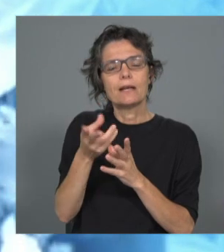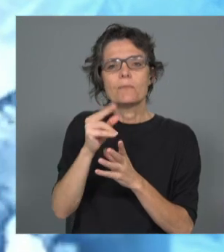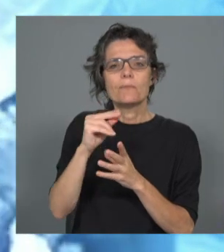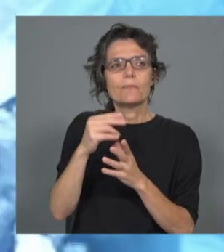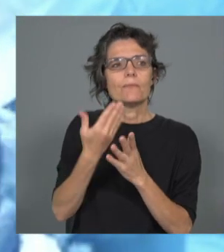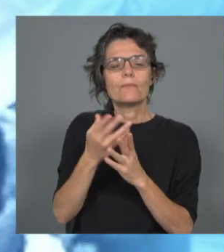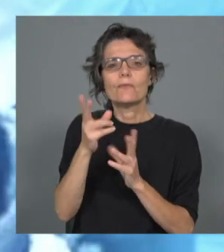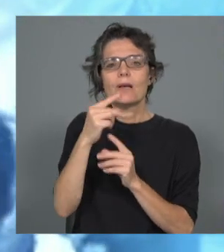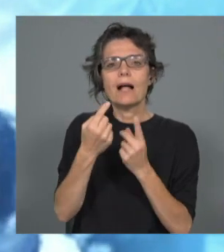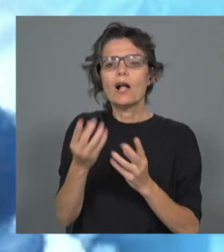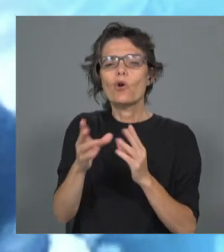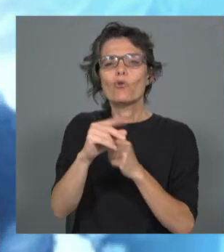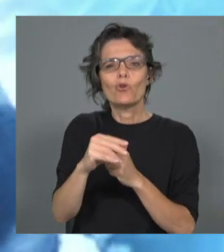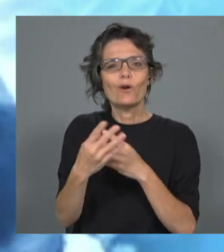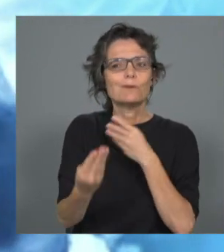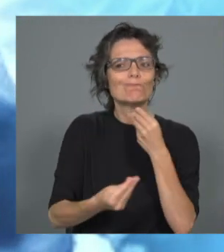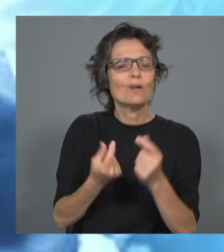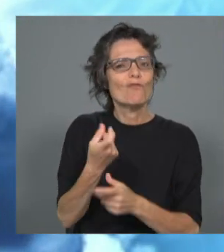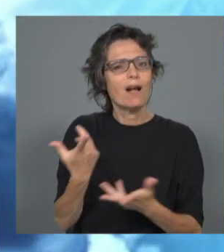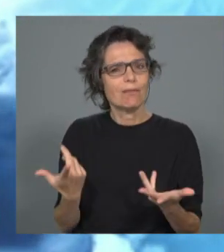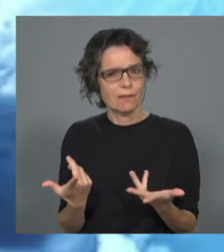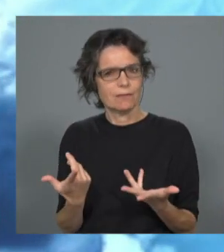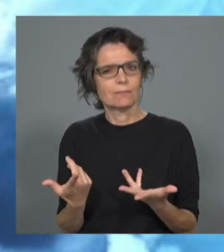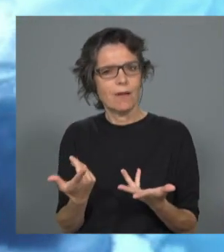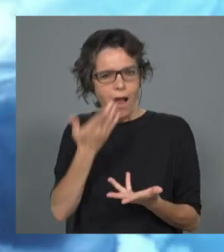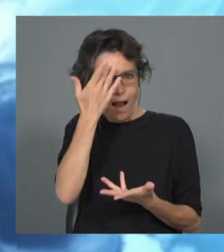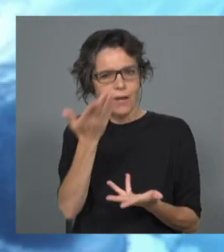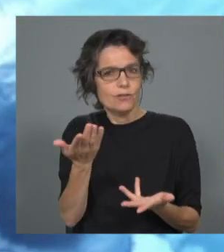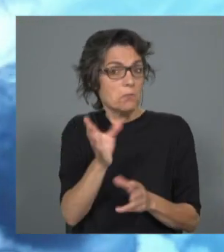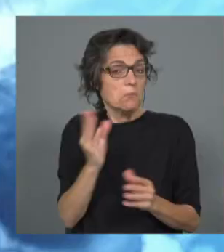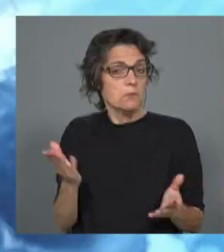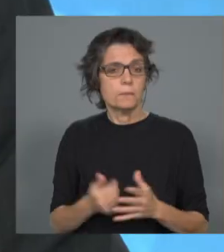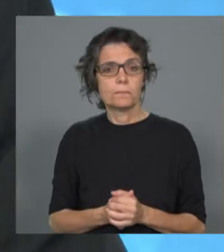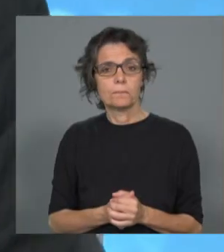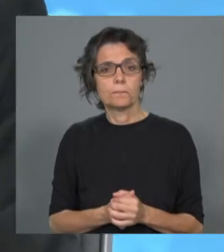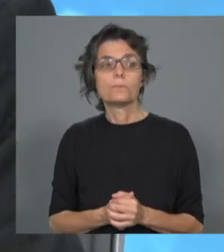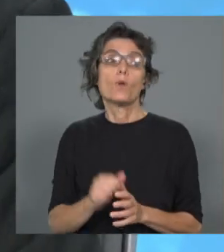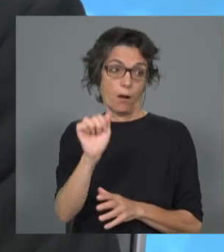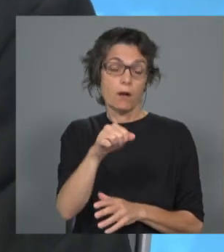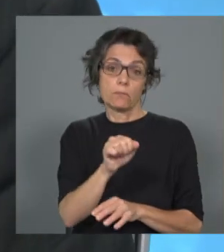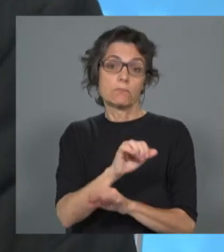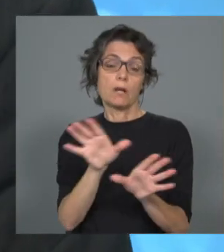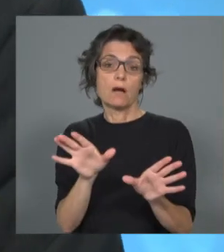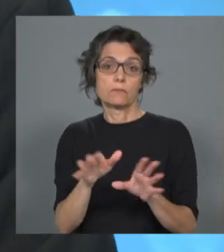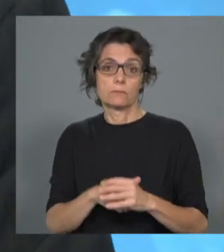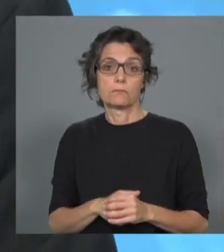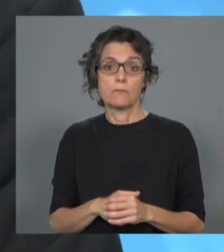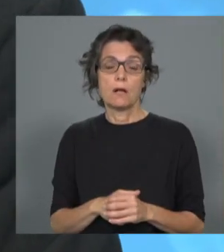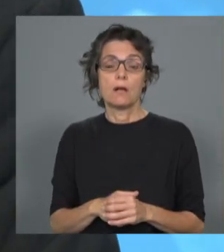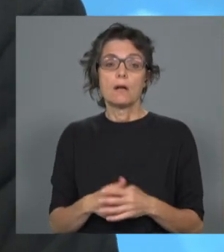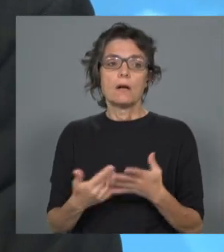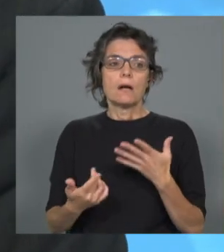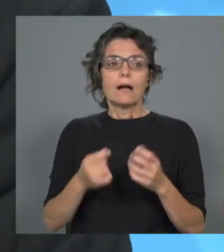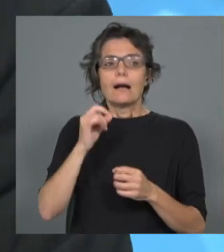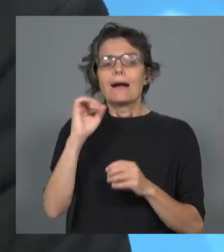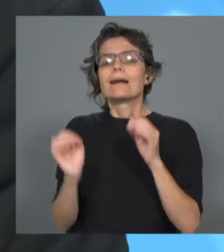também criativa dentro das práticas pastorais e eclesiais da Igreja? Sem dúvida. Essa criatividade